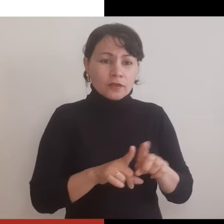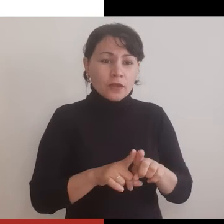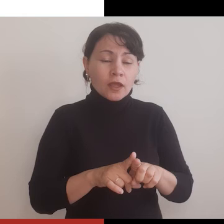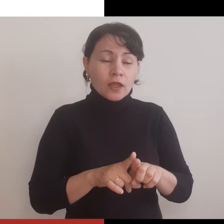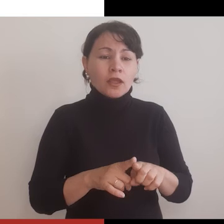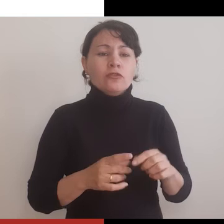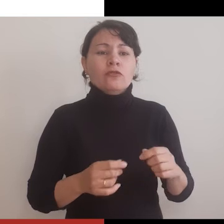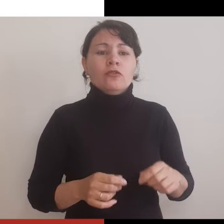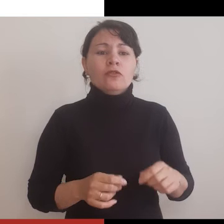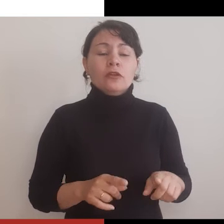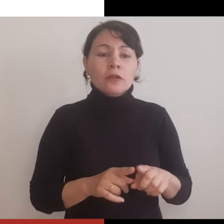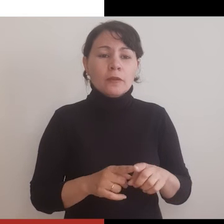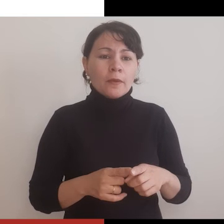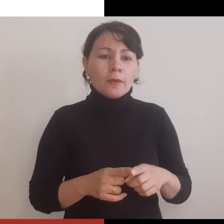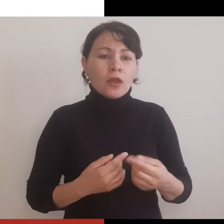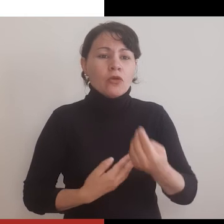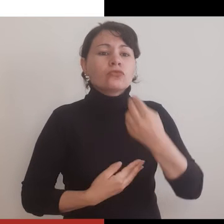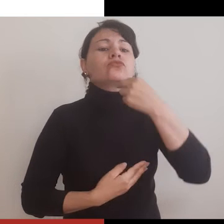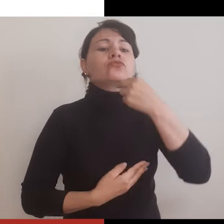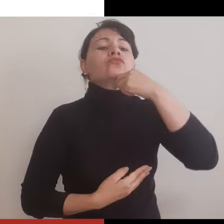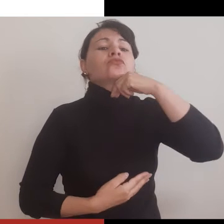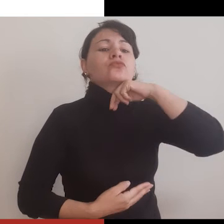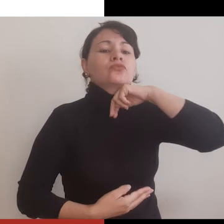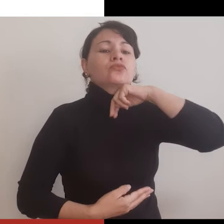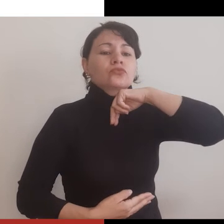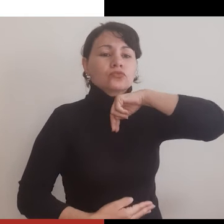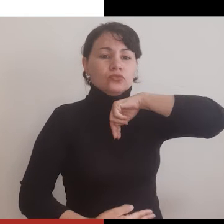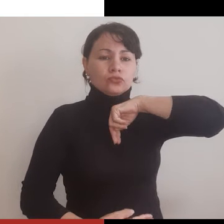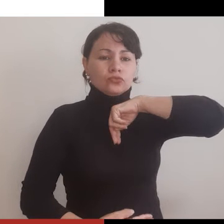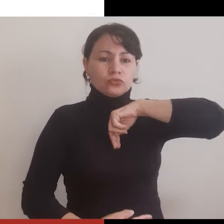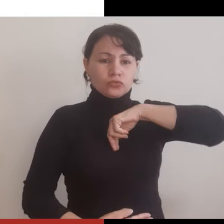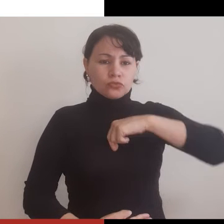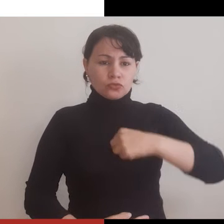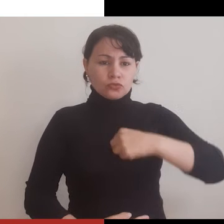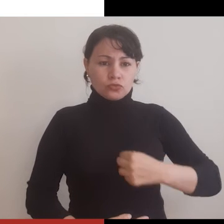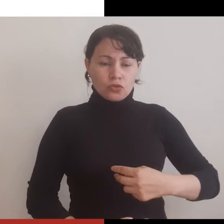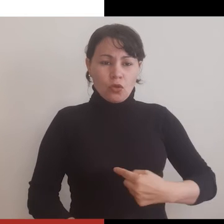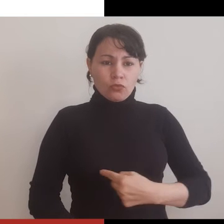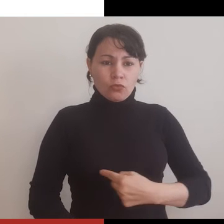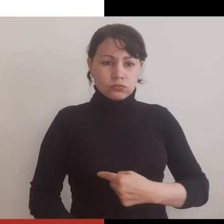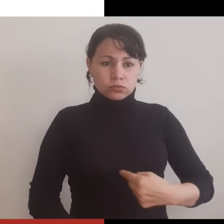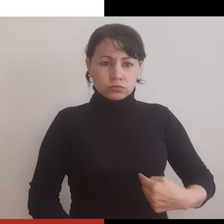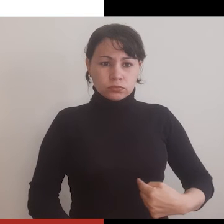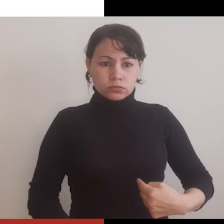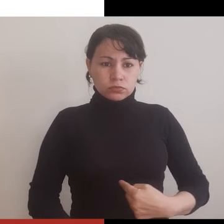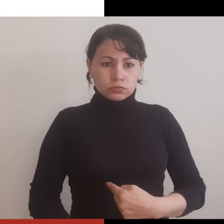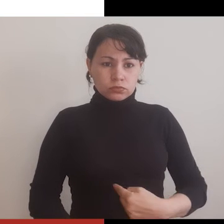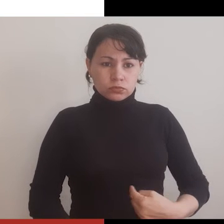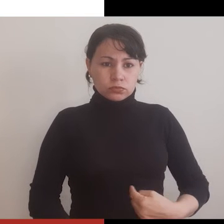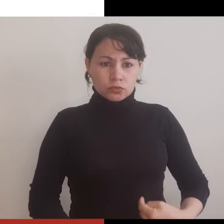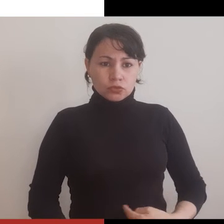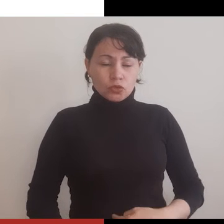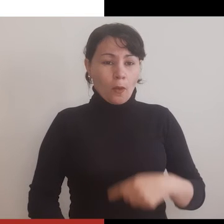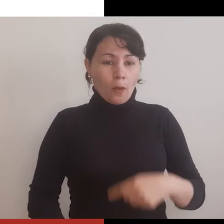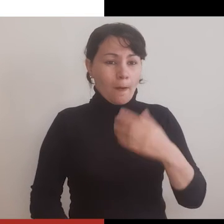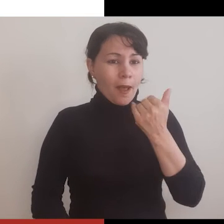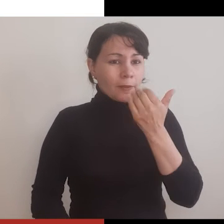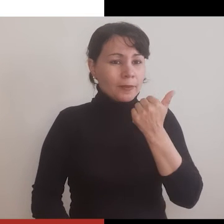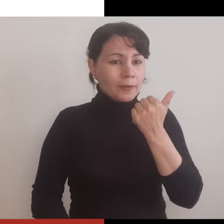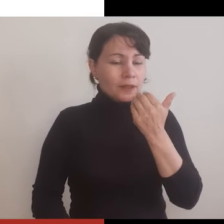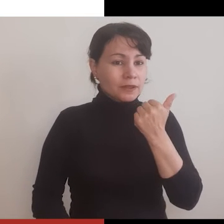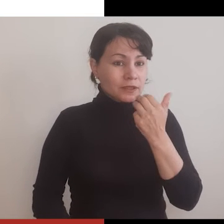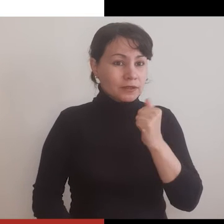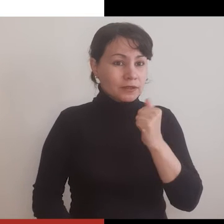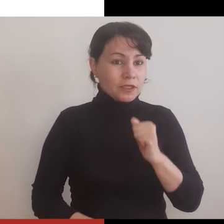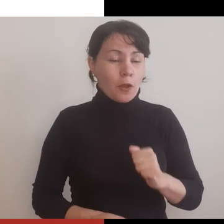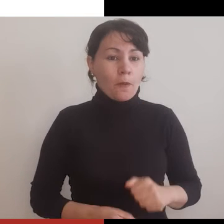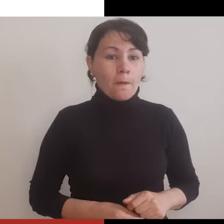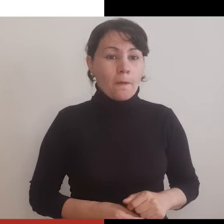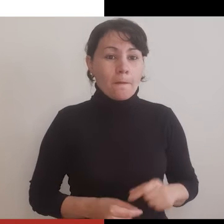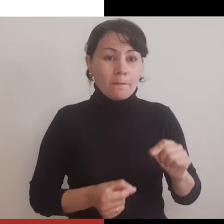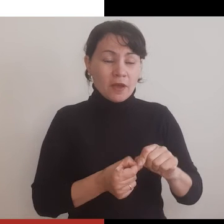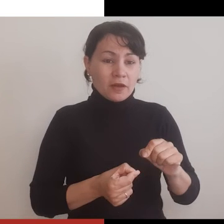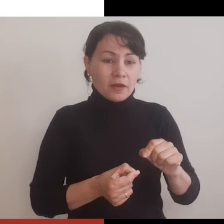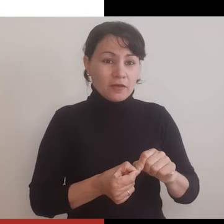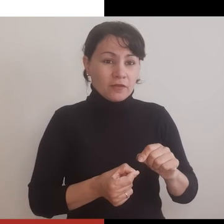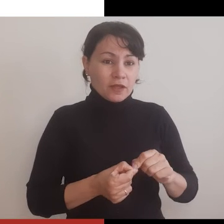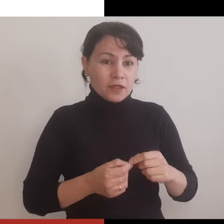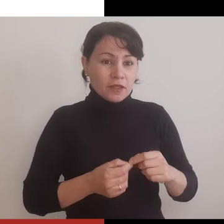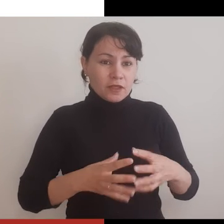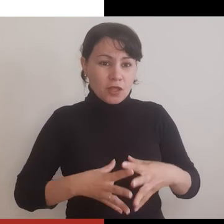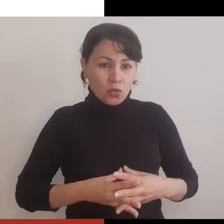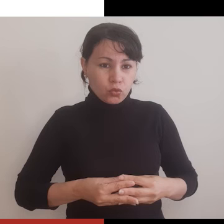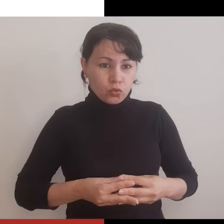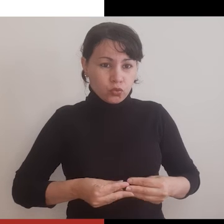sonda nasogástrica Levine, onde é uma sonda que a gente utiliza tanto para a alimentação quanto também para o